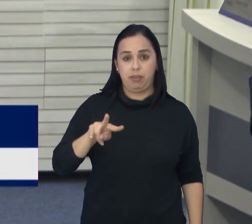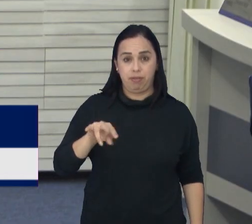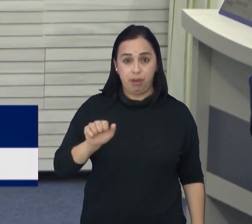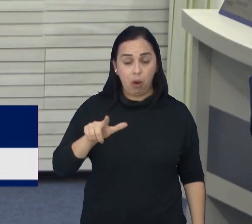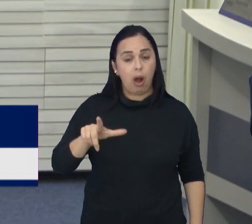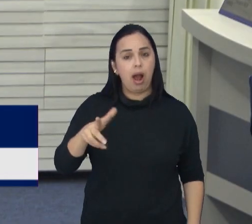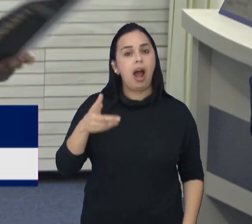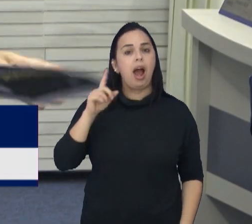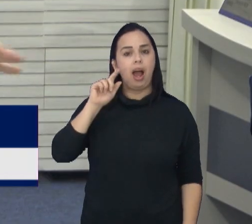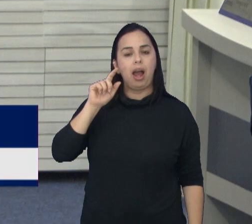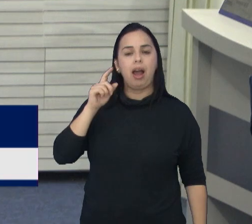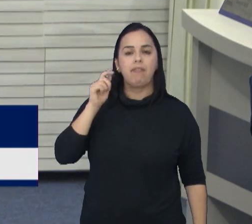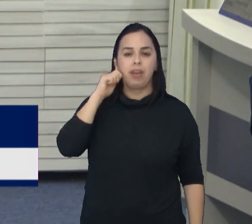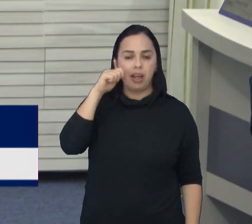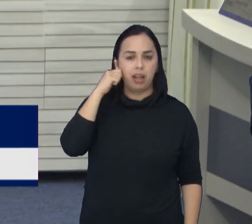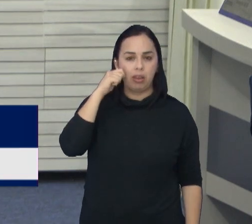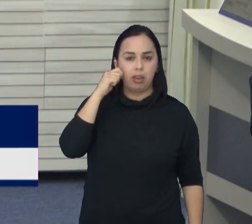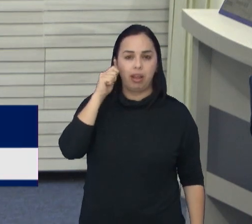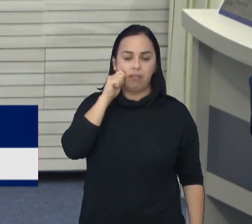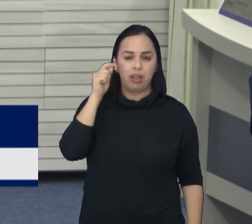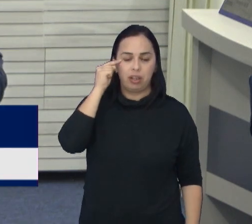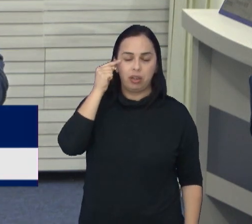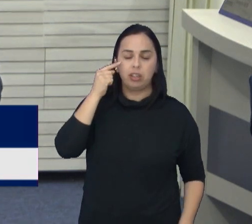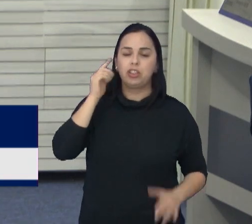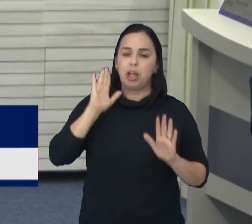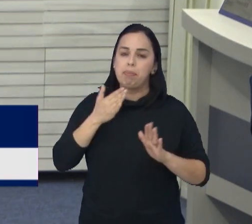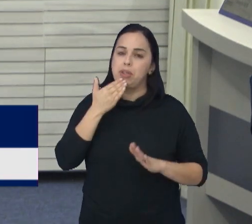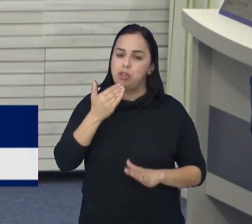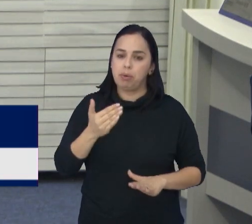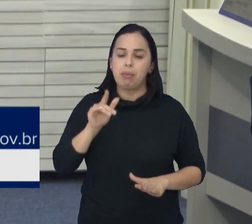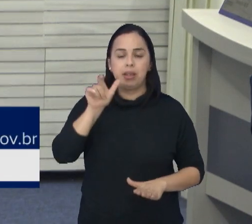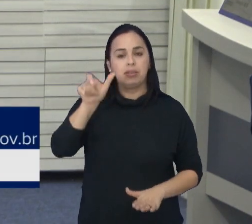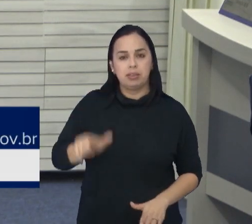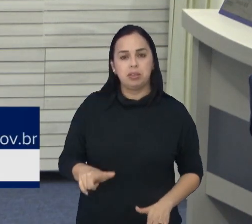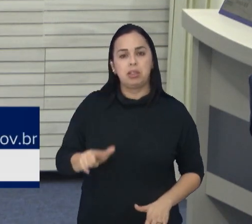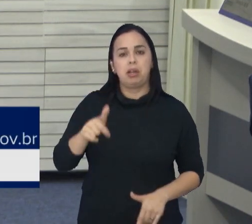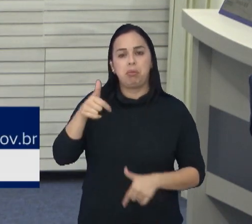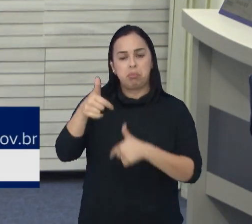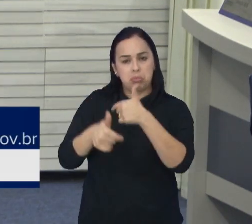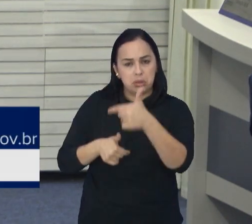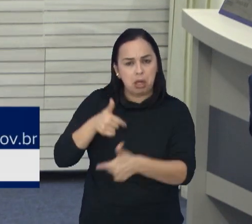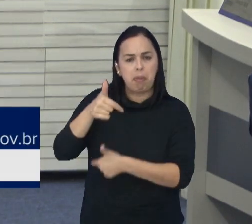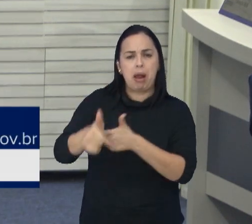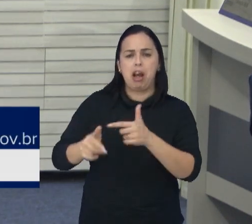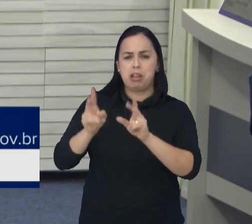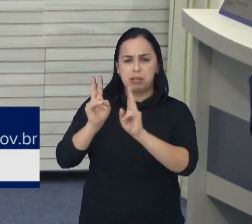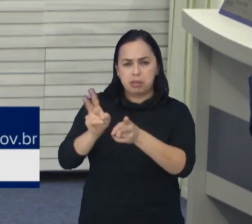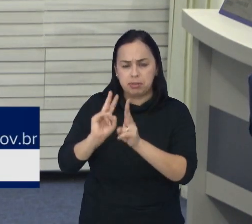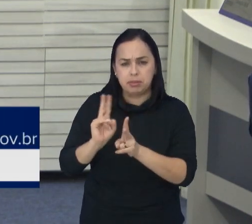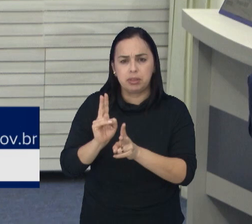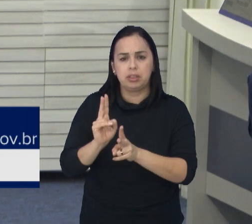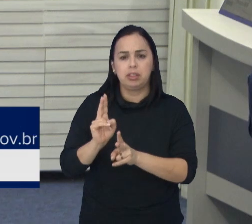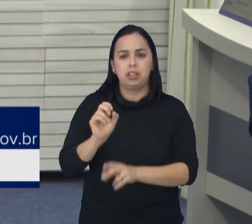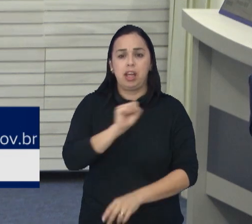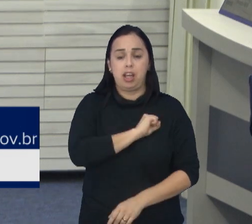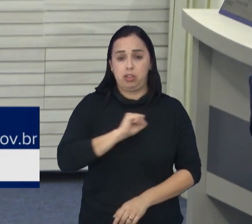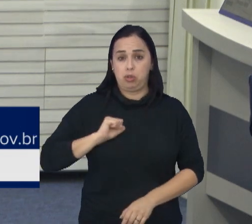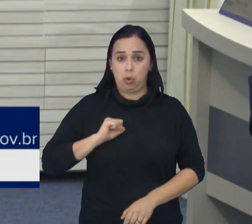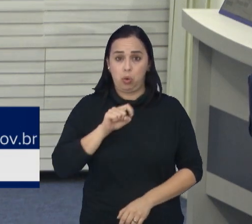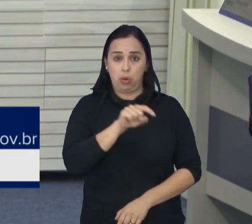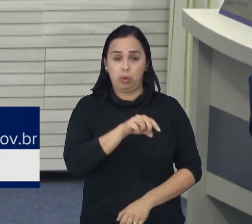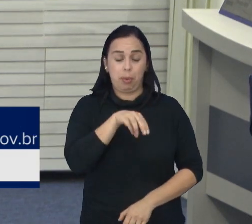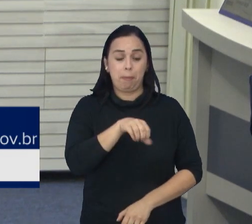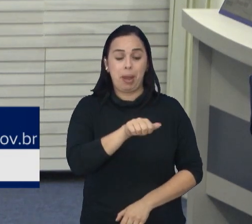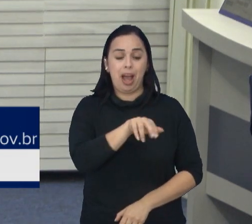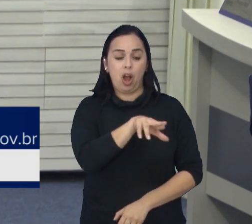tinha feito esse pedido, mas quero reforçar aqui que é uma pessoa bem atuante, é sogro do companheiro